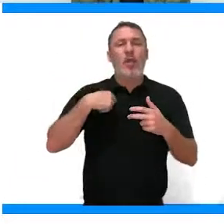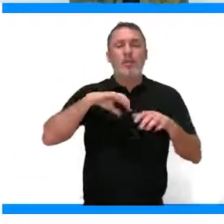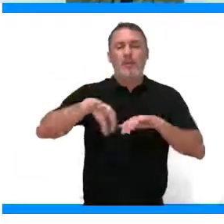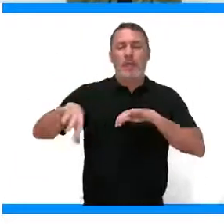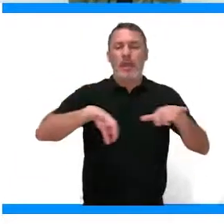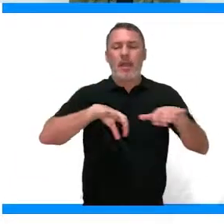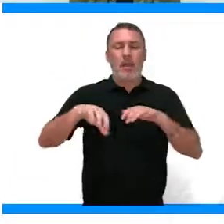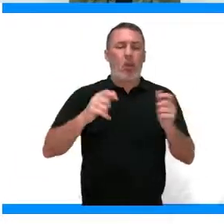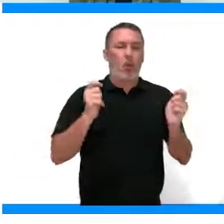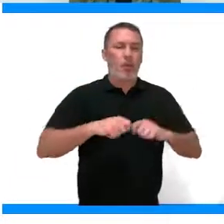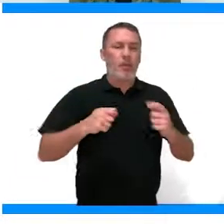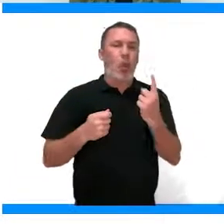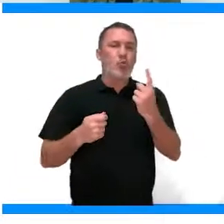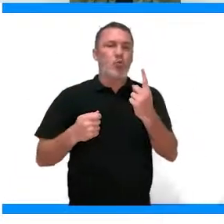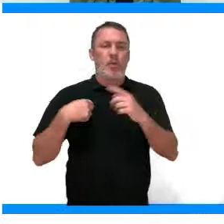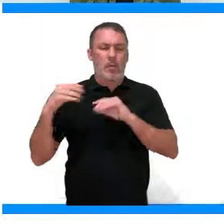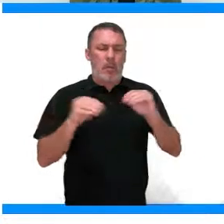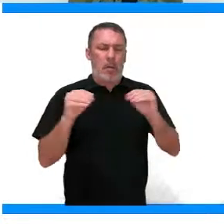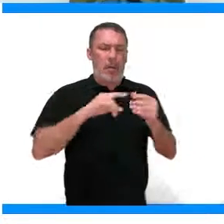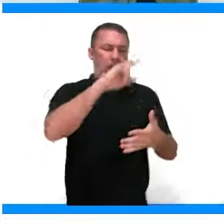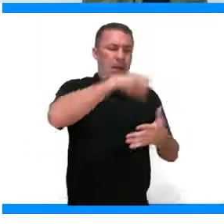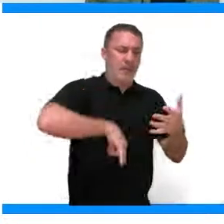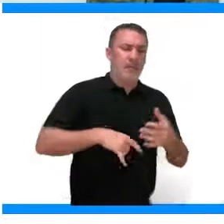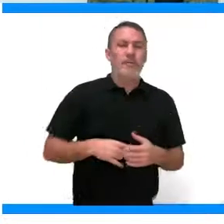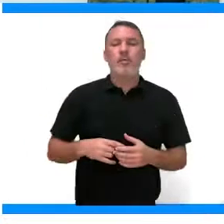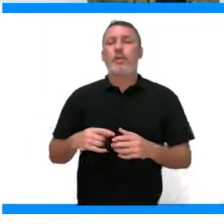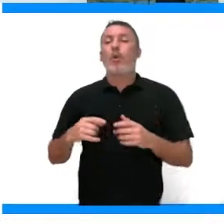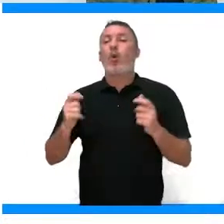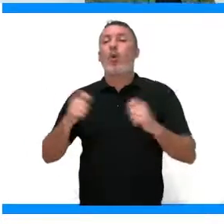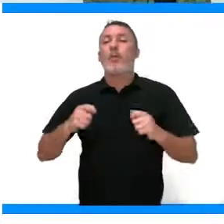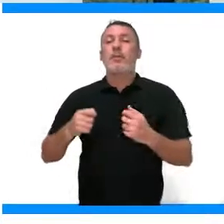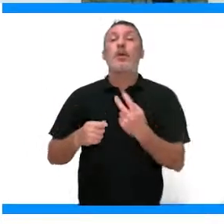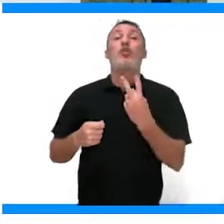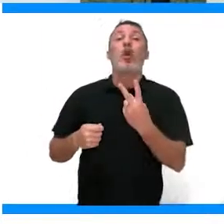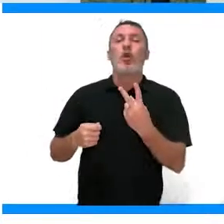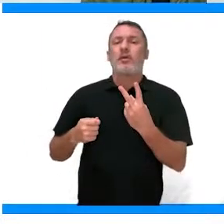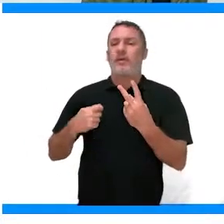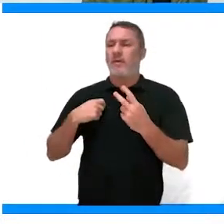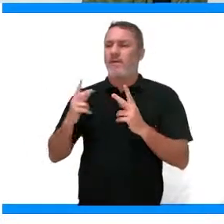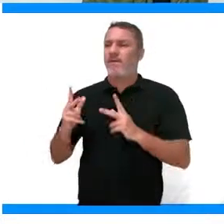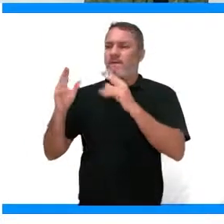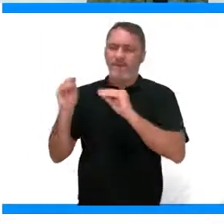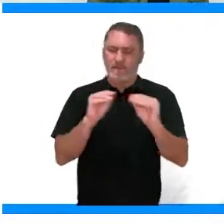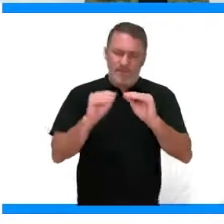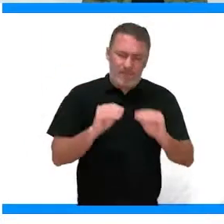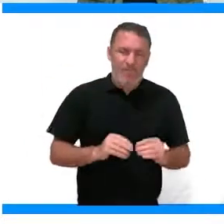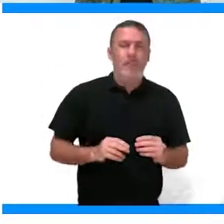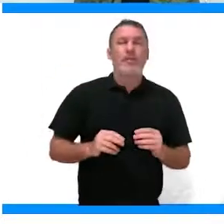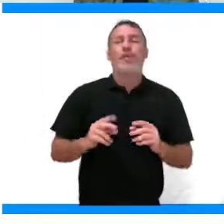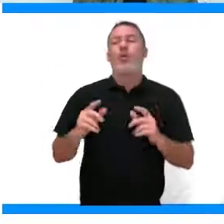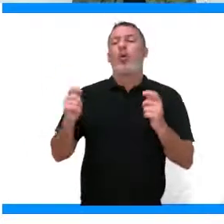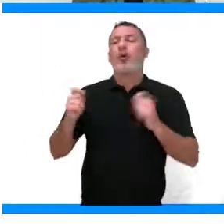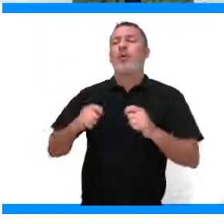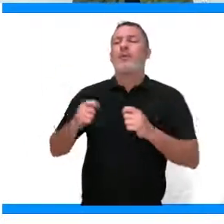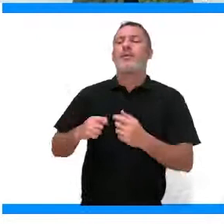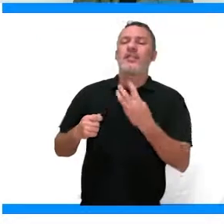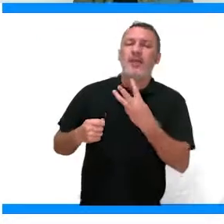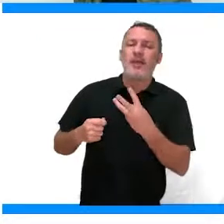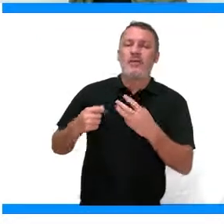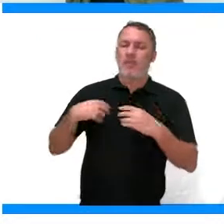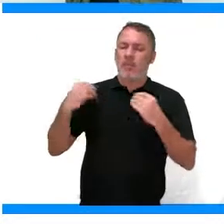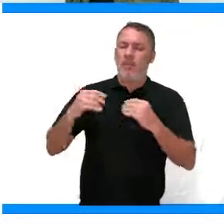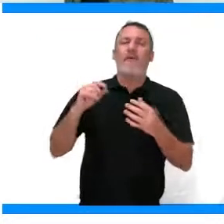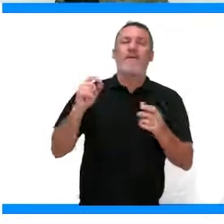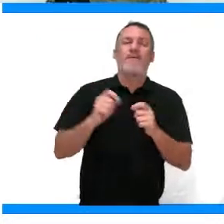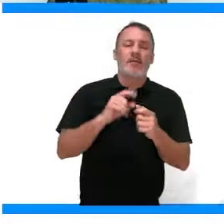por competência. Fui avaliando quais questões são da competência 1, aritmética, quais questões são da competência 2,